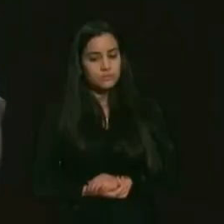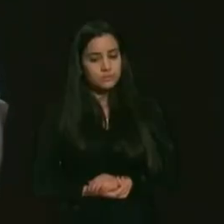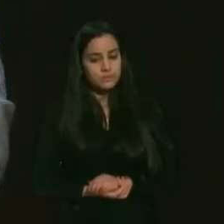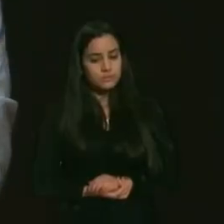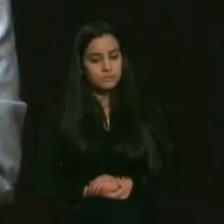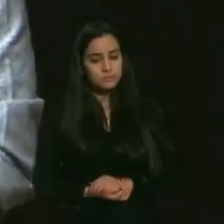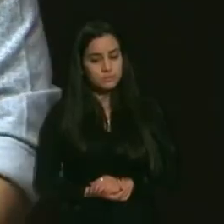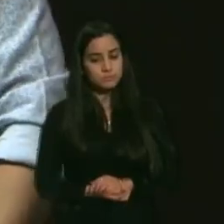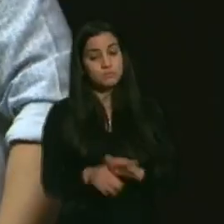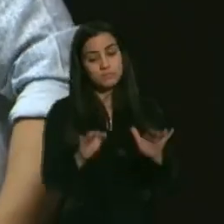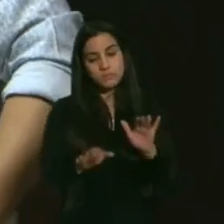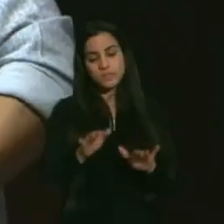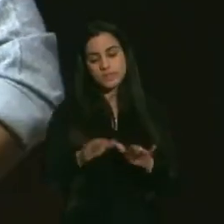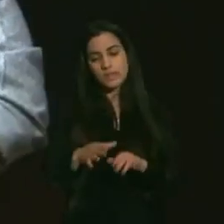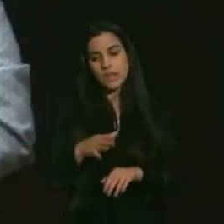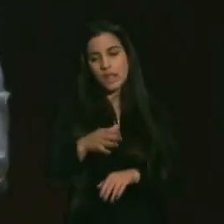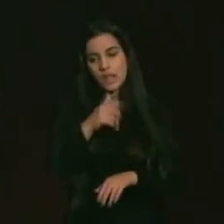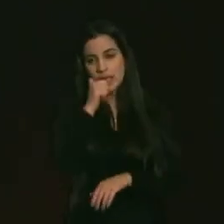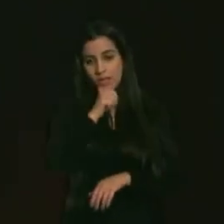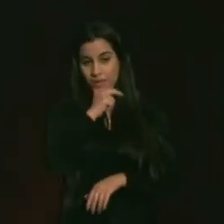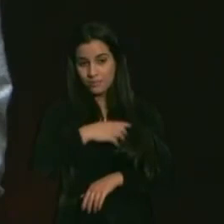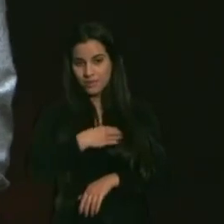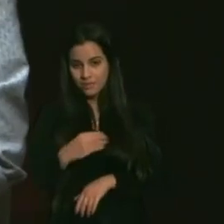Esses dias a minha filha aprontou uma lá em casa.